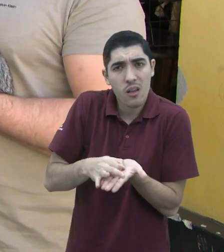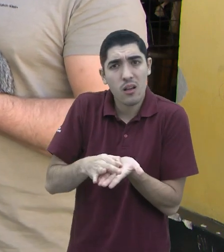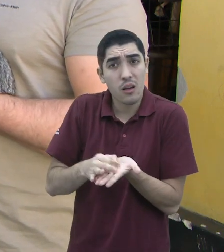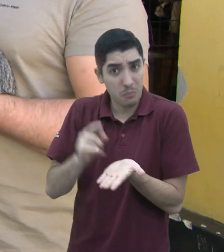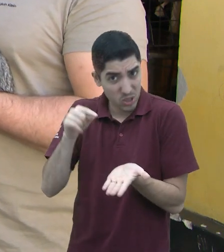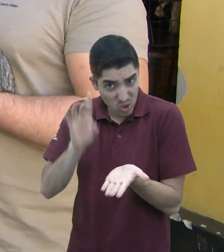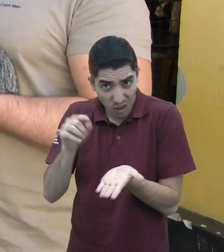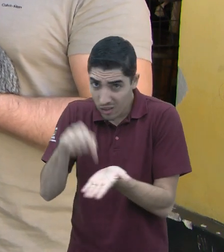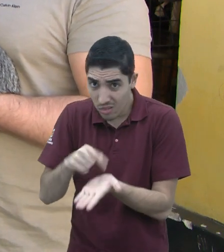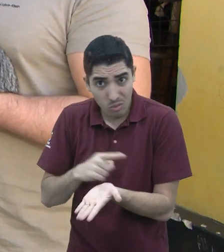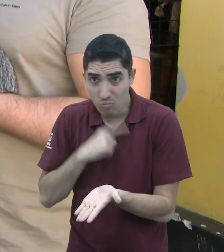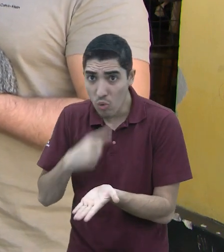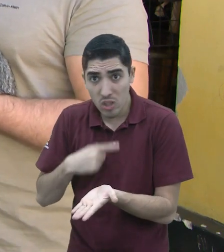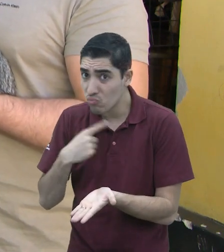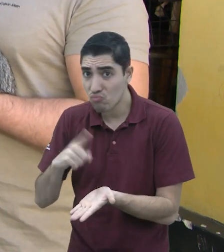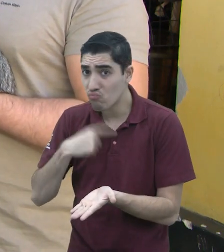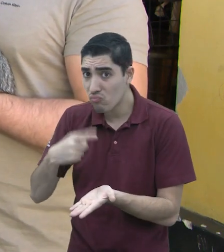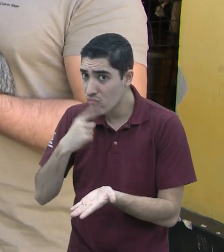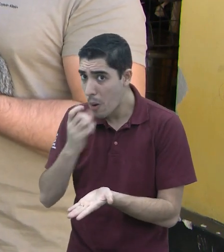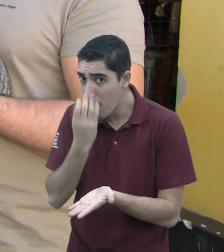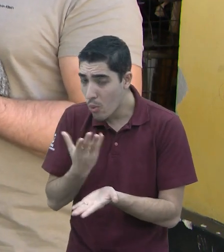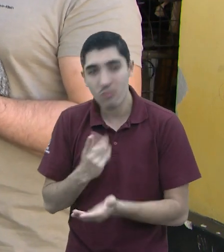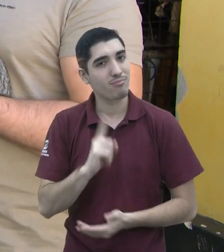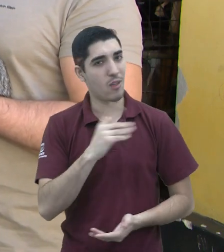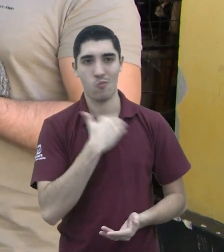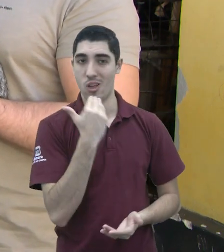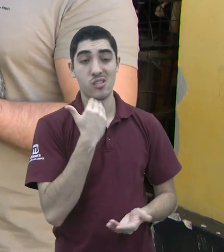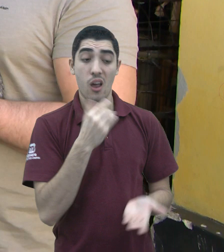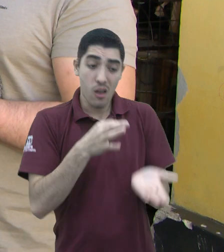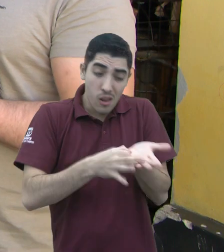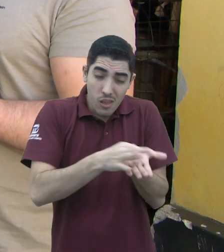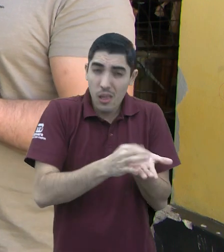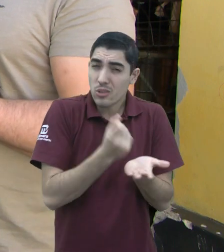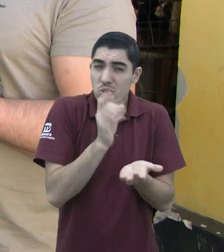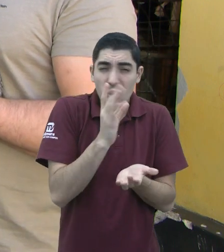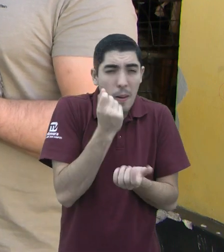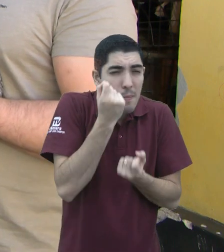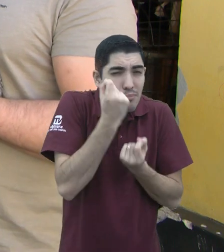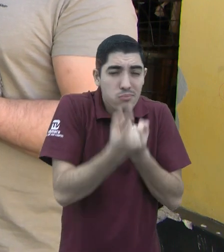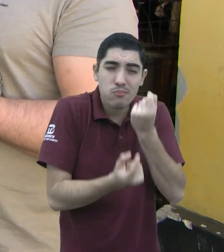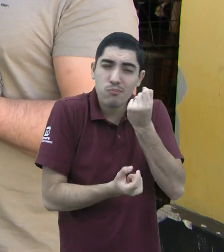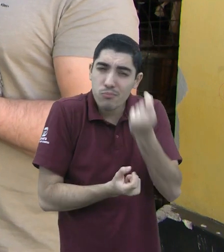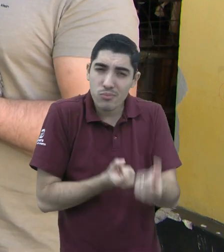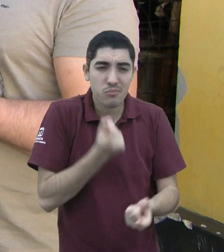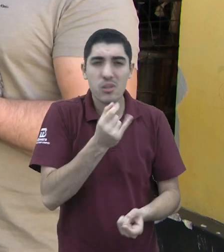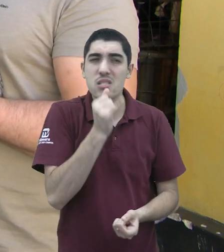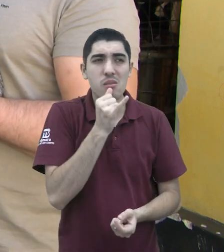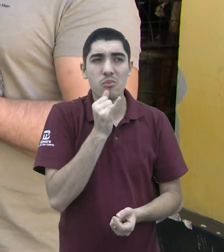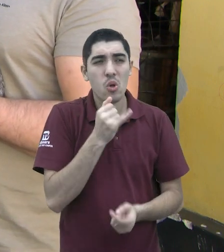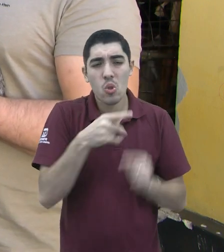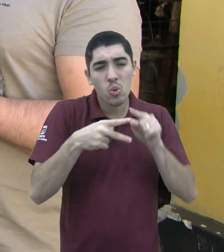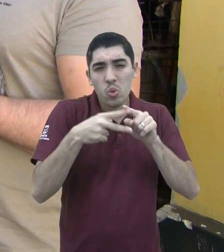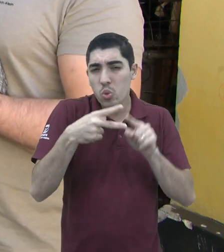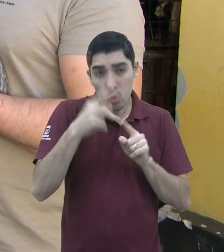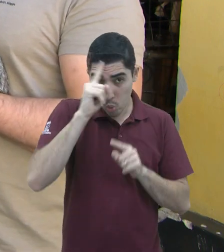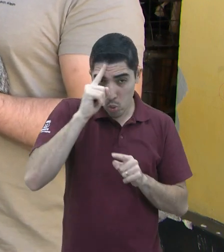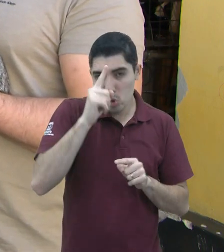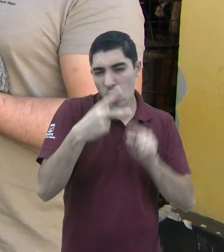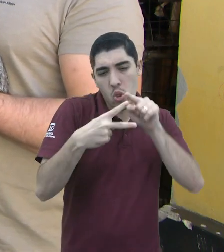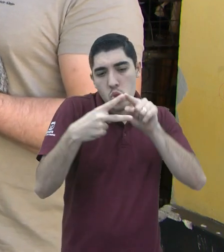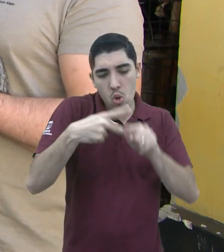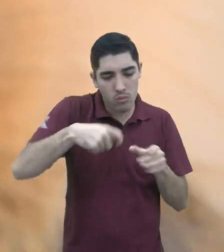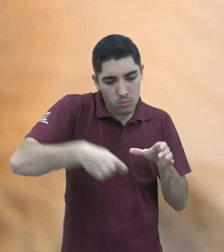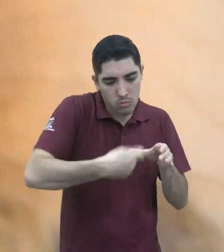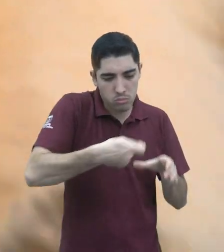dá só aquilo. Então, só aquilo não basta. Não, a ração, na verdade, é o mínimo que tem que dar. A gente dá, assim, para um coelho desse tamanho, umas 2 colheres de sopa